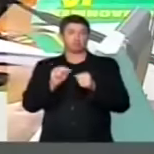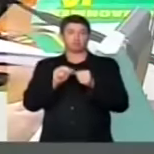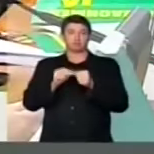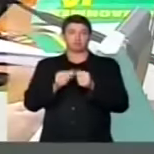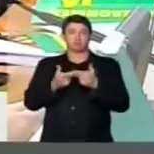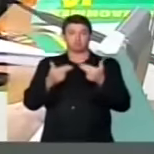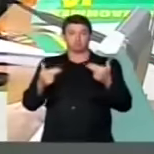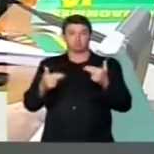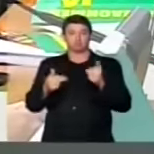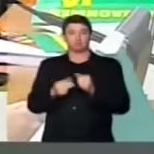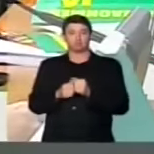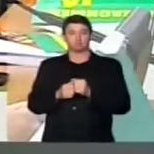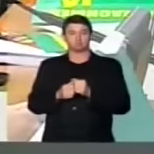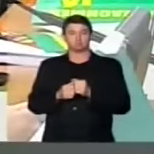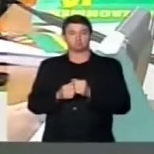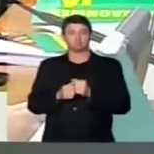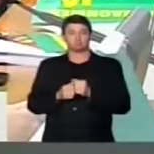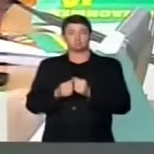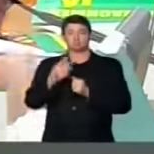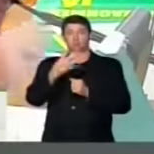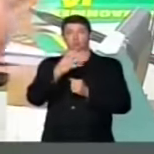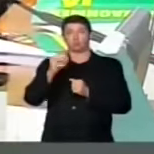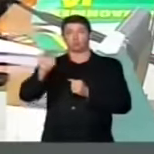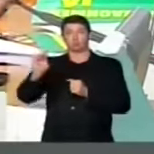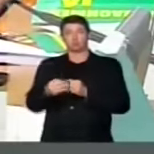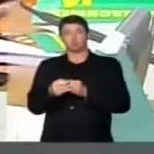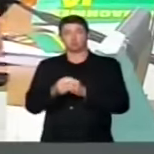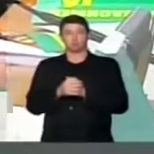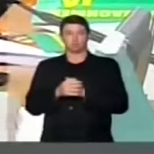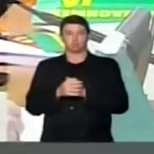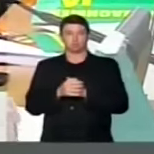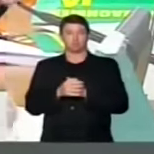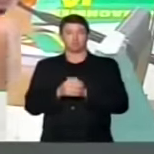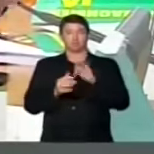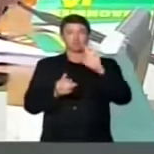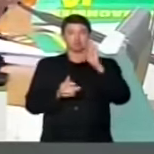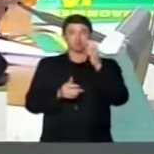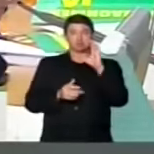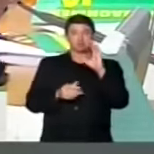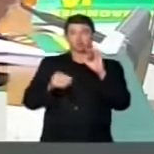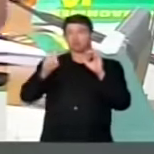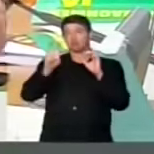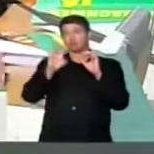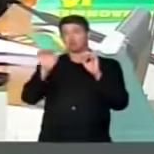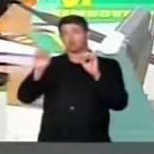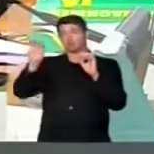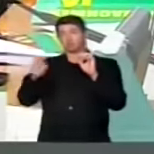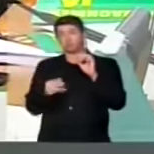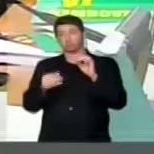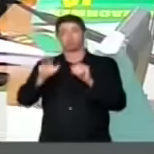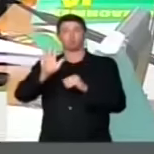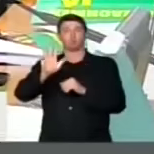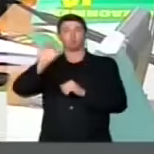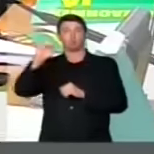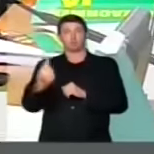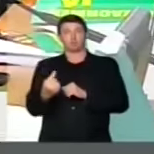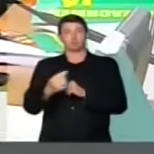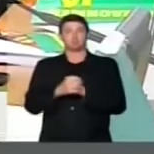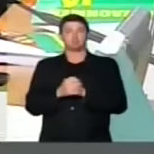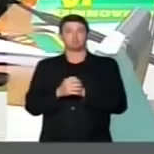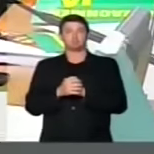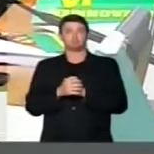razão da inadimplência momentânea, de 400 milhões, presidente Fernando Henrique, de 500 milhões, o ex-presidente